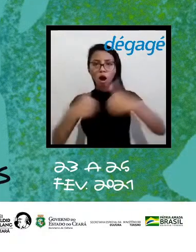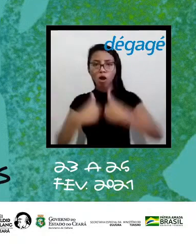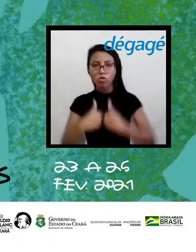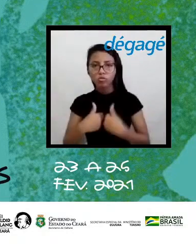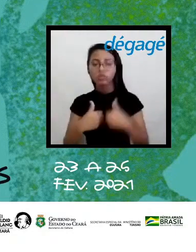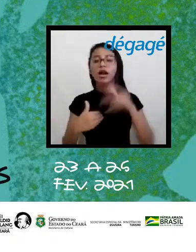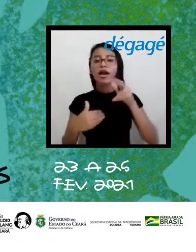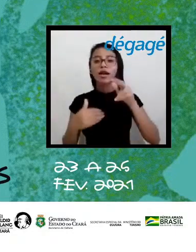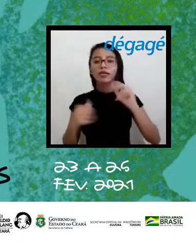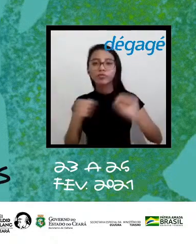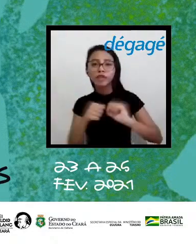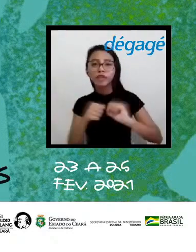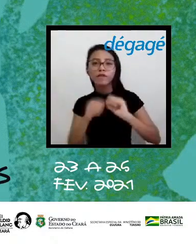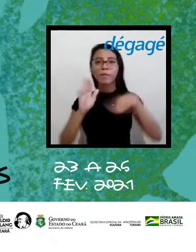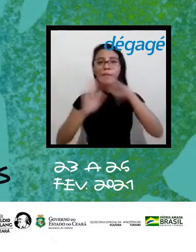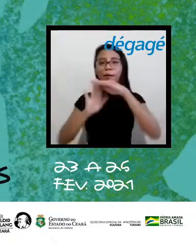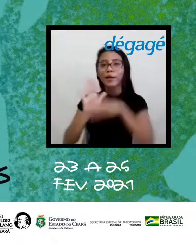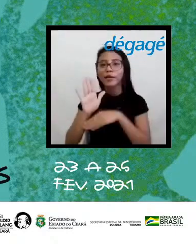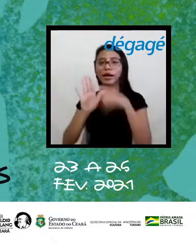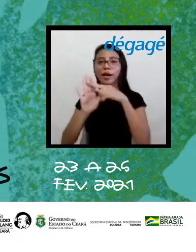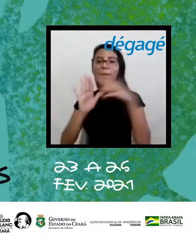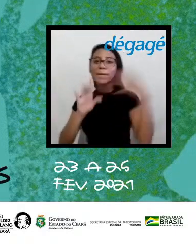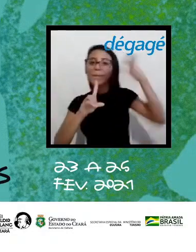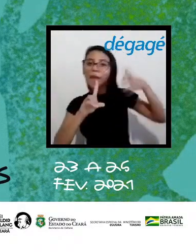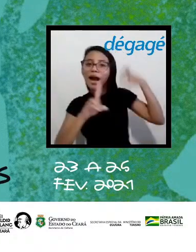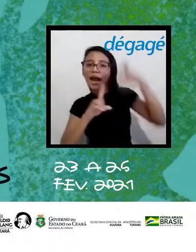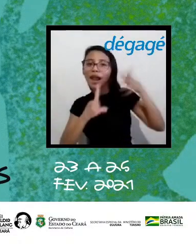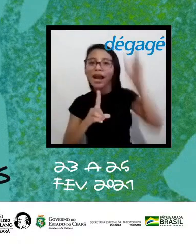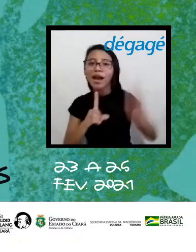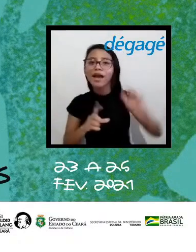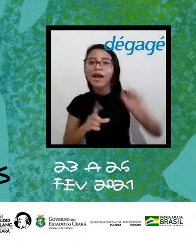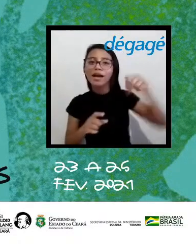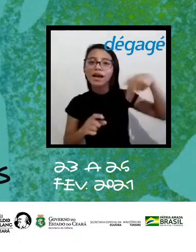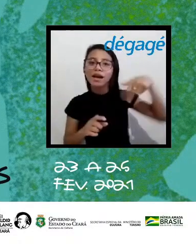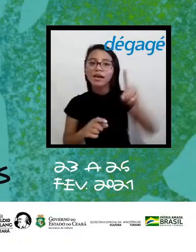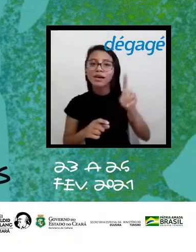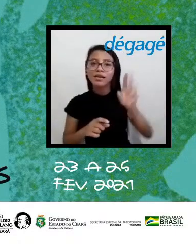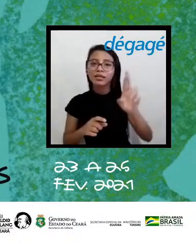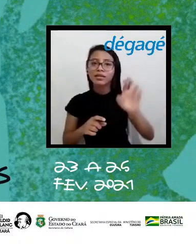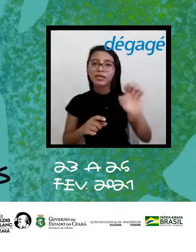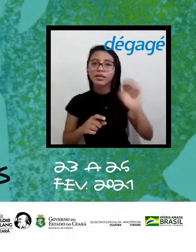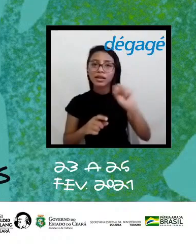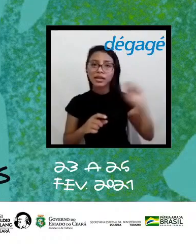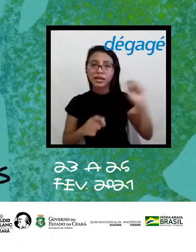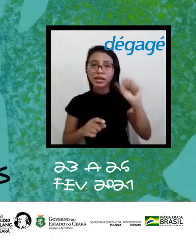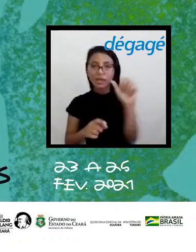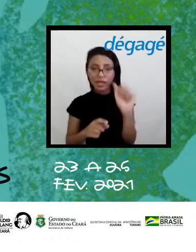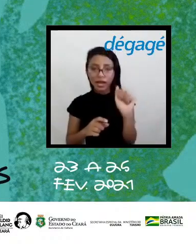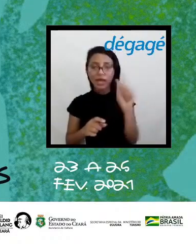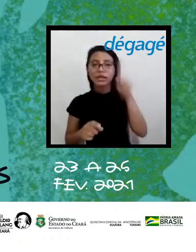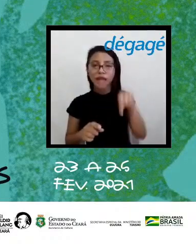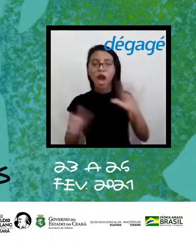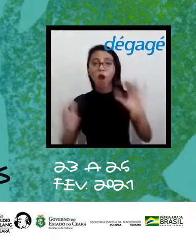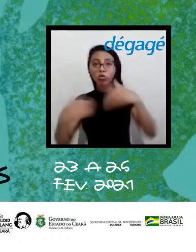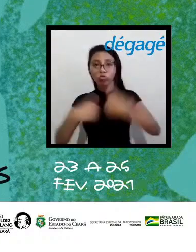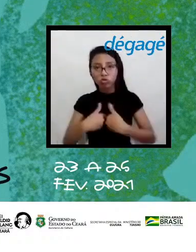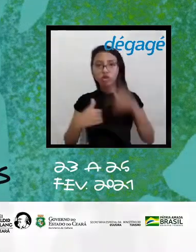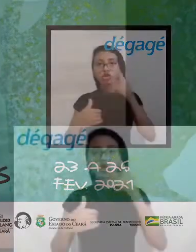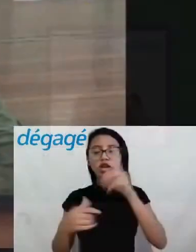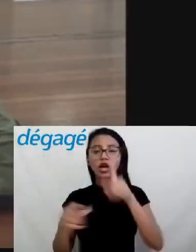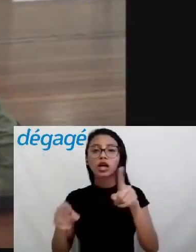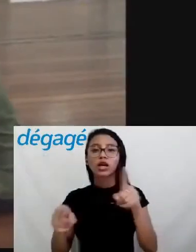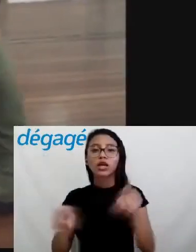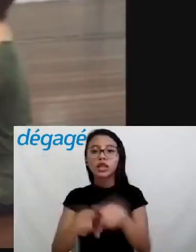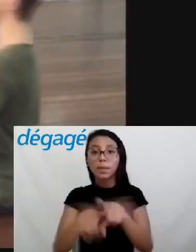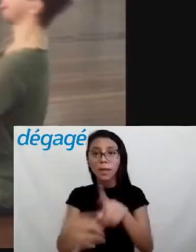autismo, tivemos uma palestra da Andressa Leal, que é uma pessoa com autismo, pedagoga, e fala sobre esse lugar da escola, apresentação